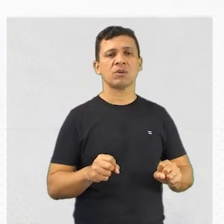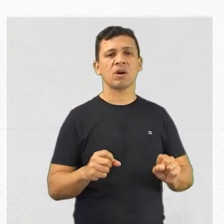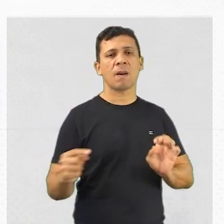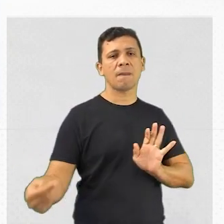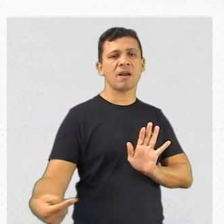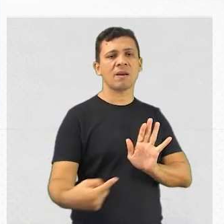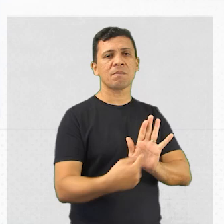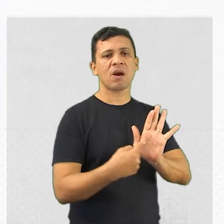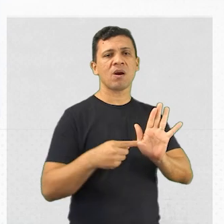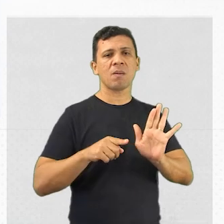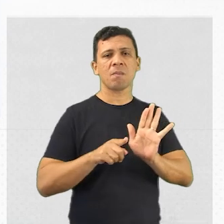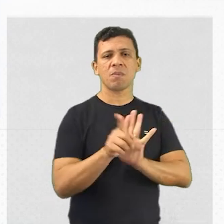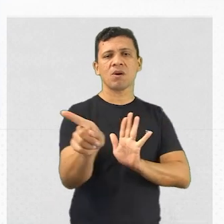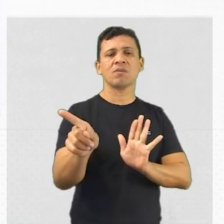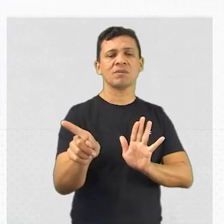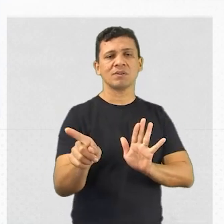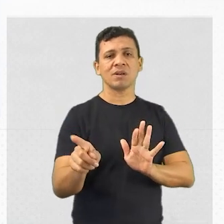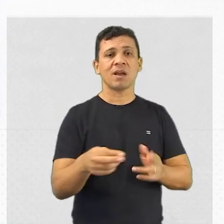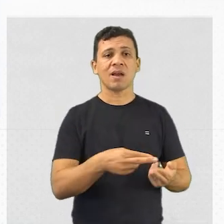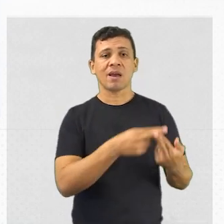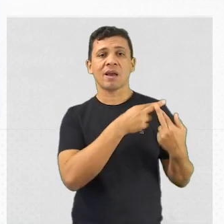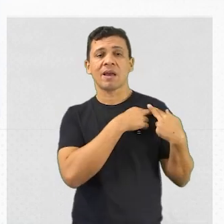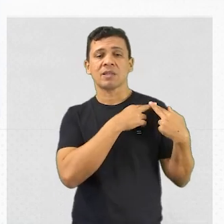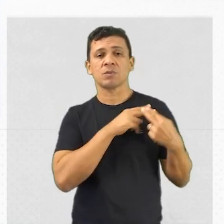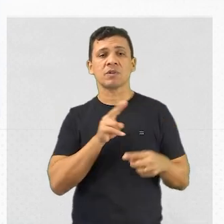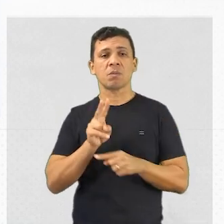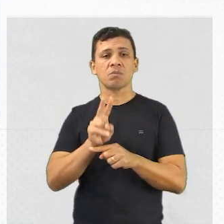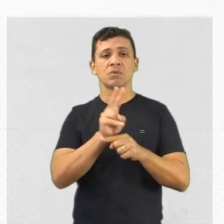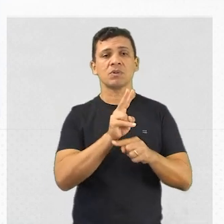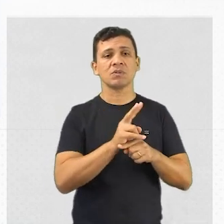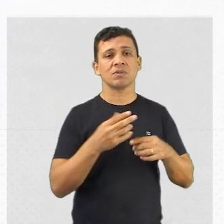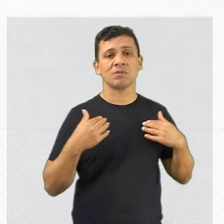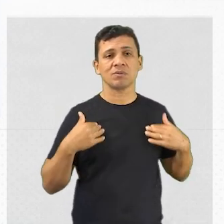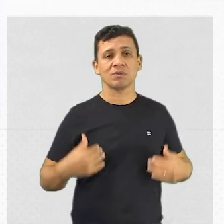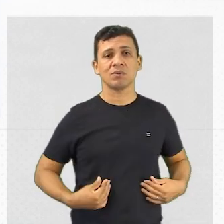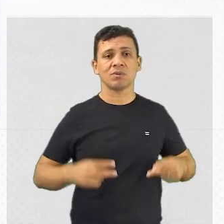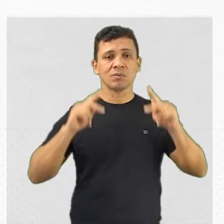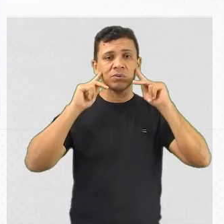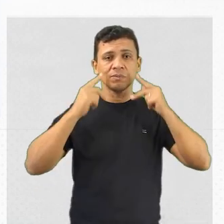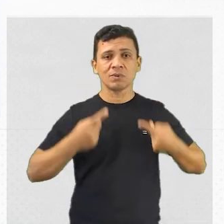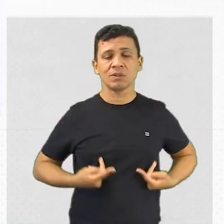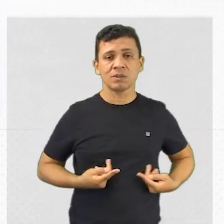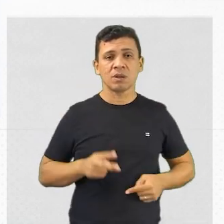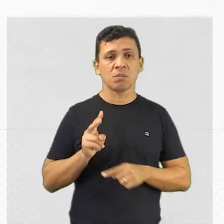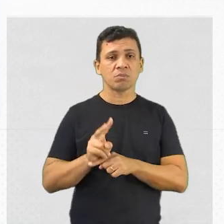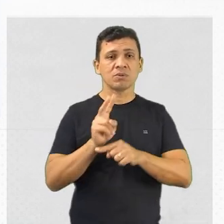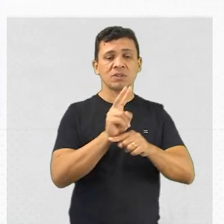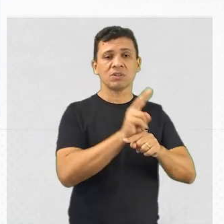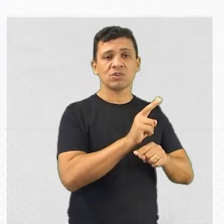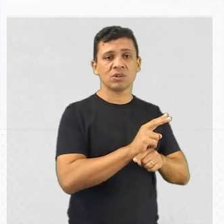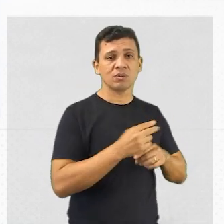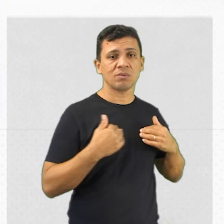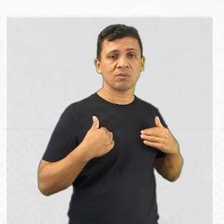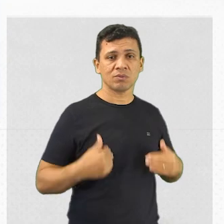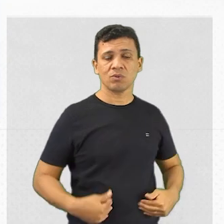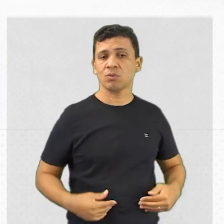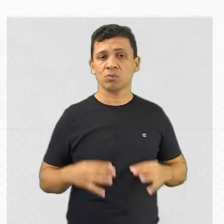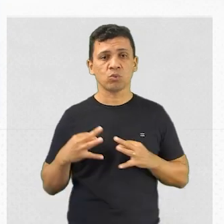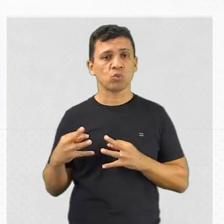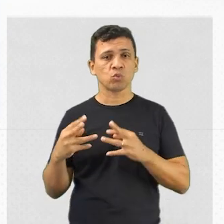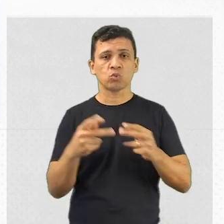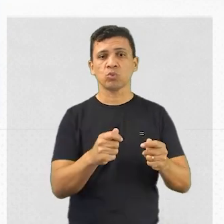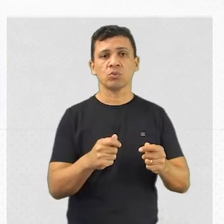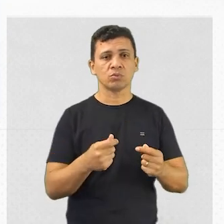sistema responsável por proteger o nosso corpo, por proteger os nossos órgãos, proteger, tá, todo o